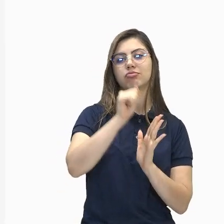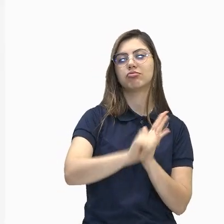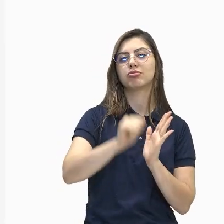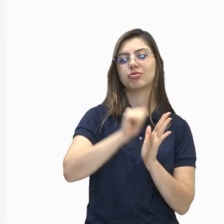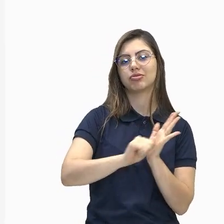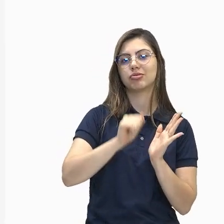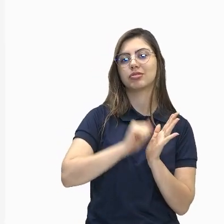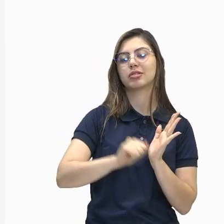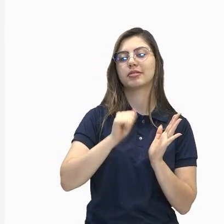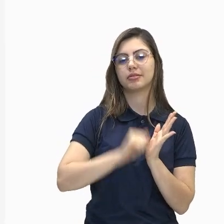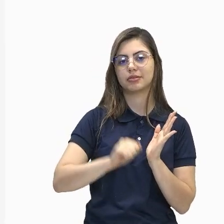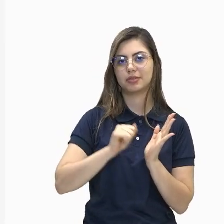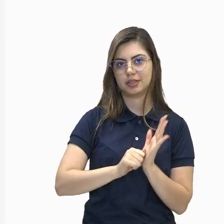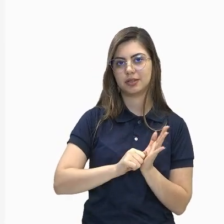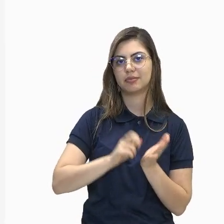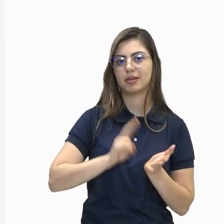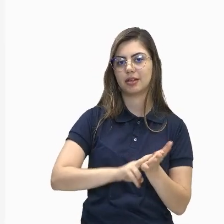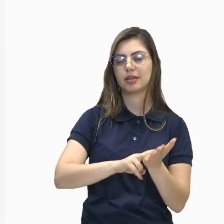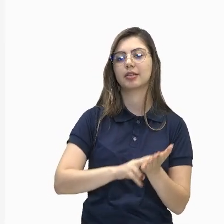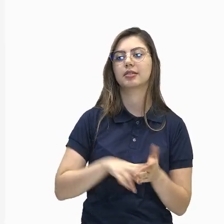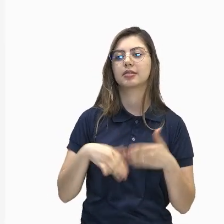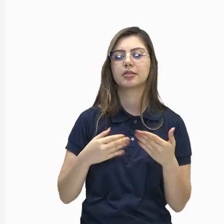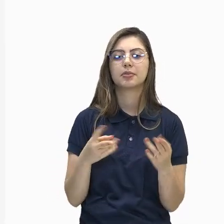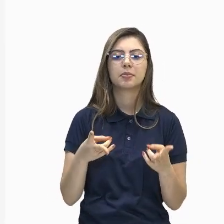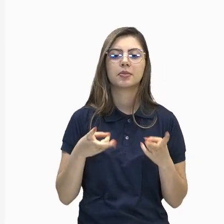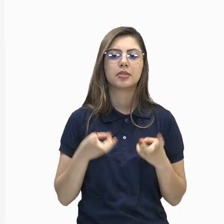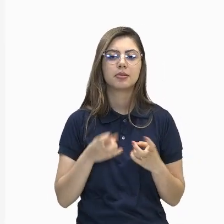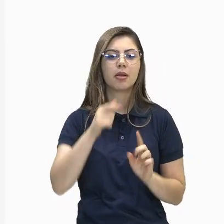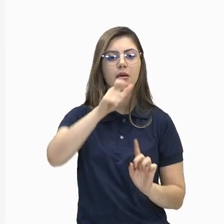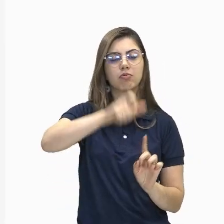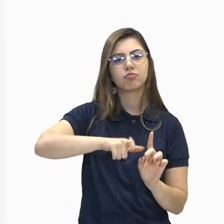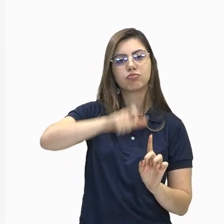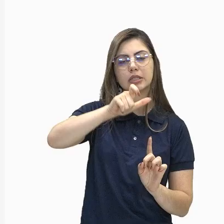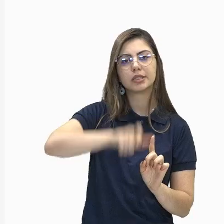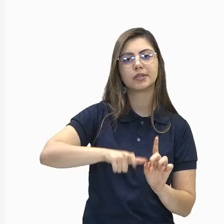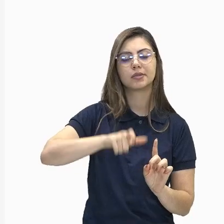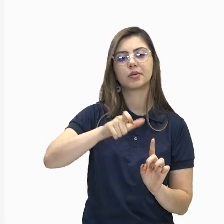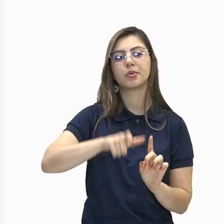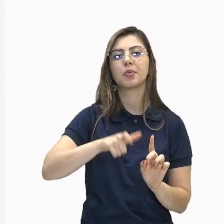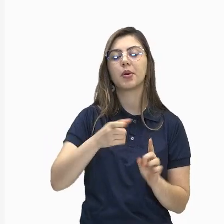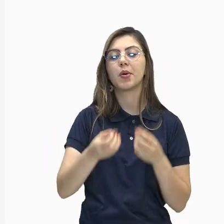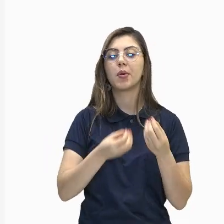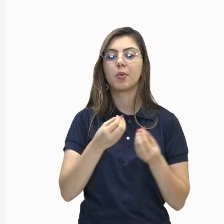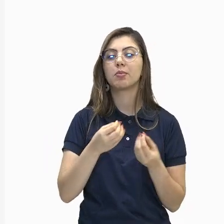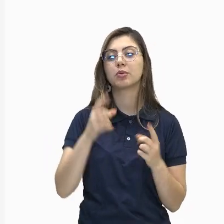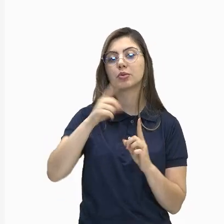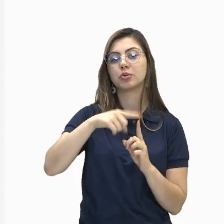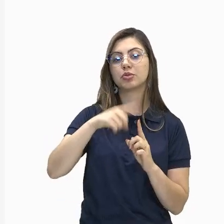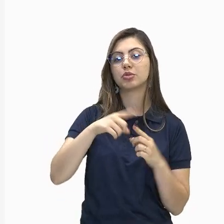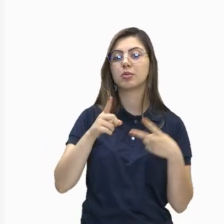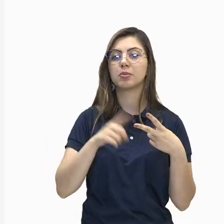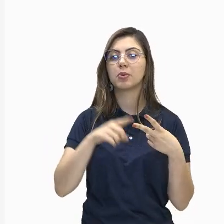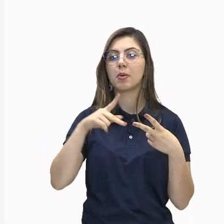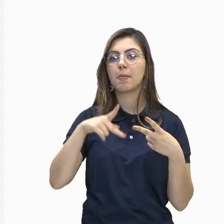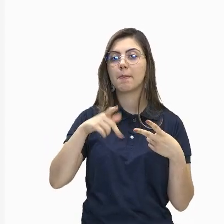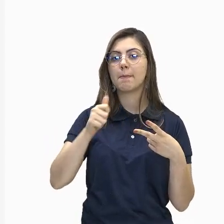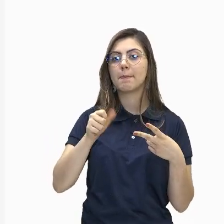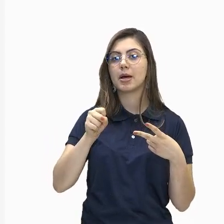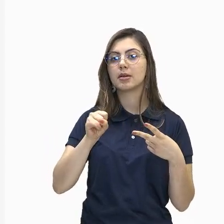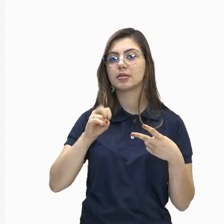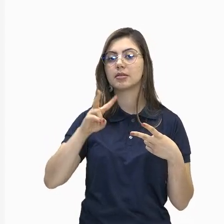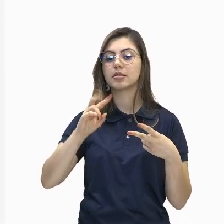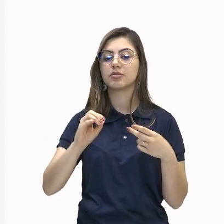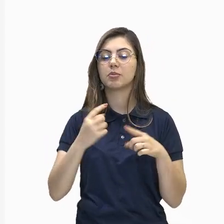não escreve. Então percebam aqui que o sujeito é um sujeito passivo, um sujeito